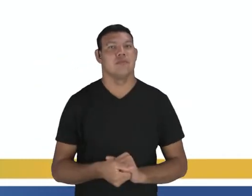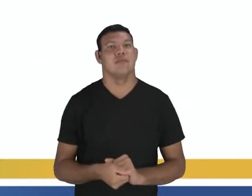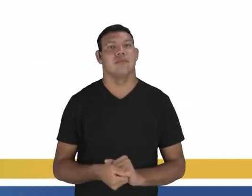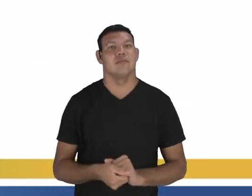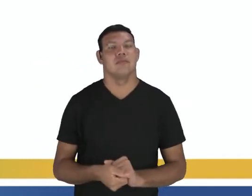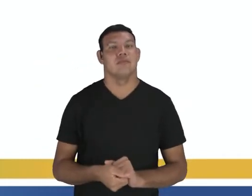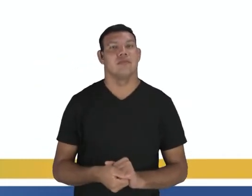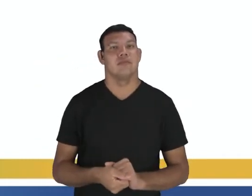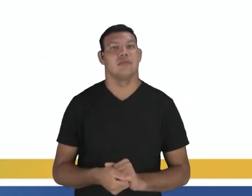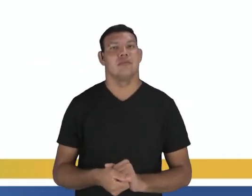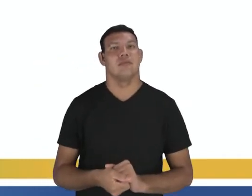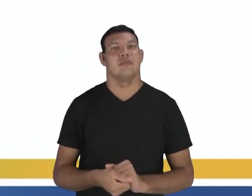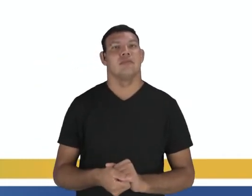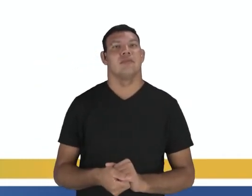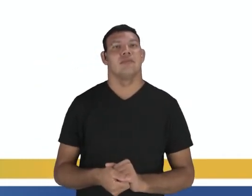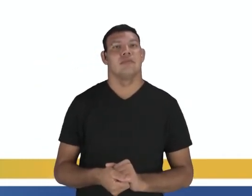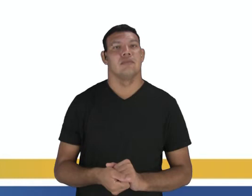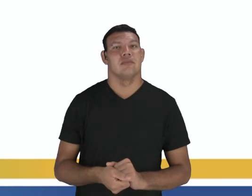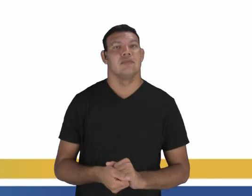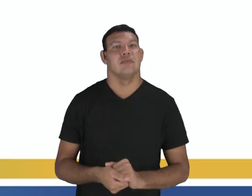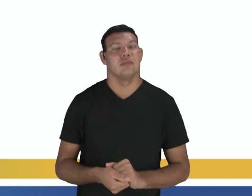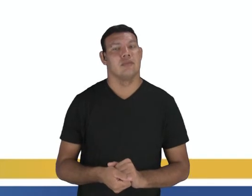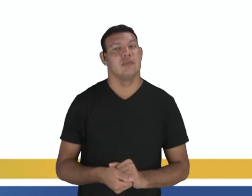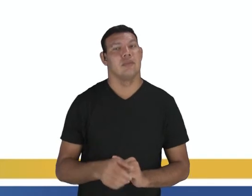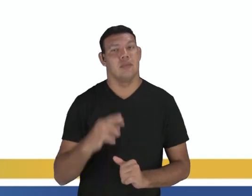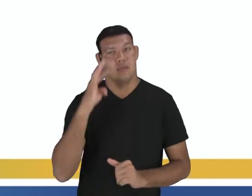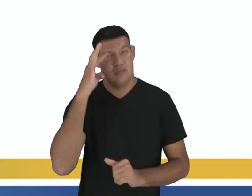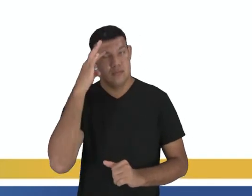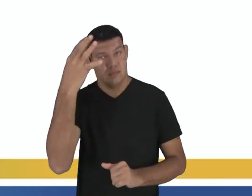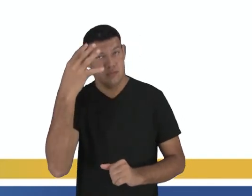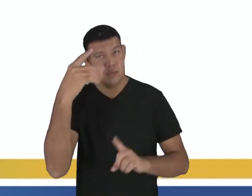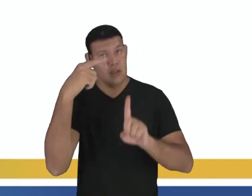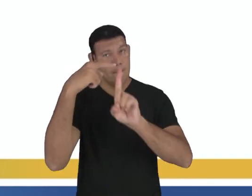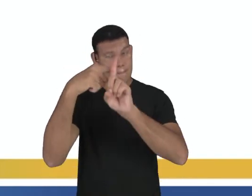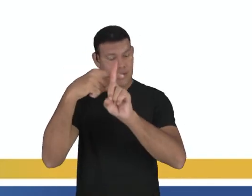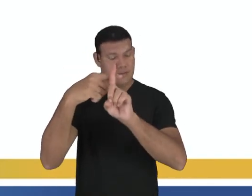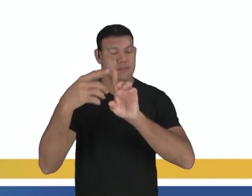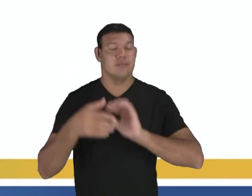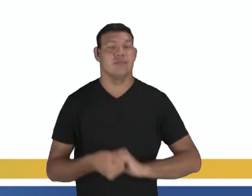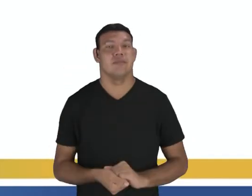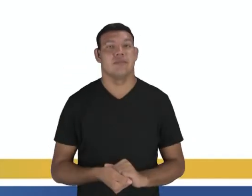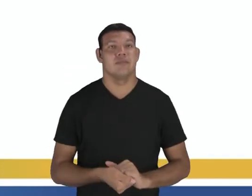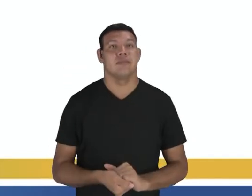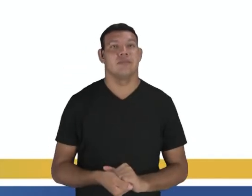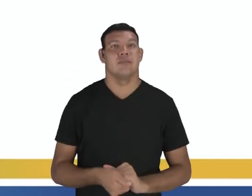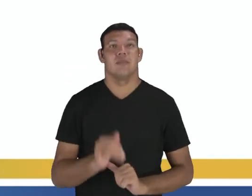meu resultado 15 ele também será positivo. Mais um exemplo.